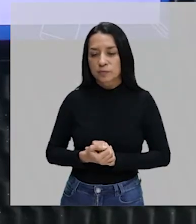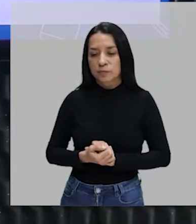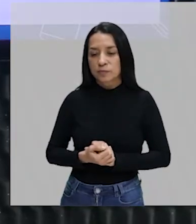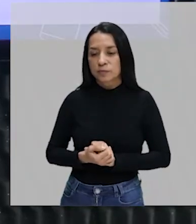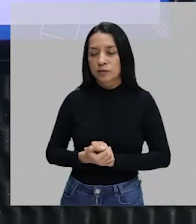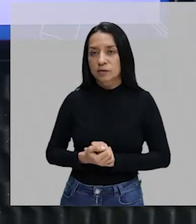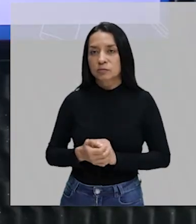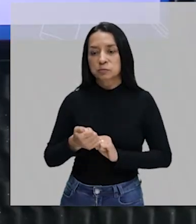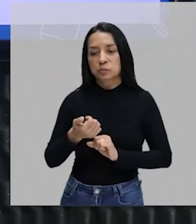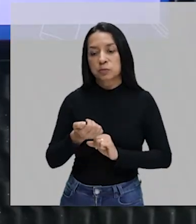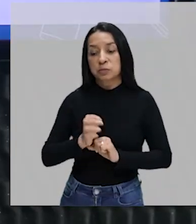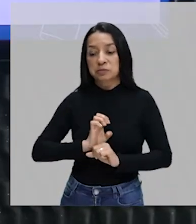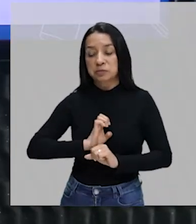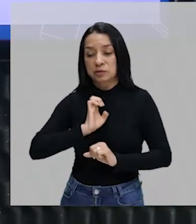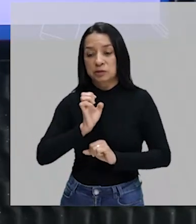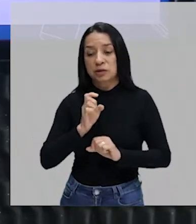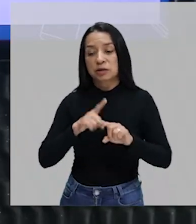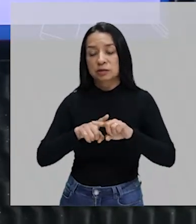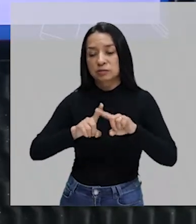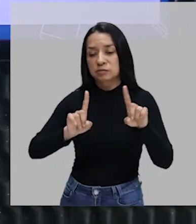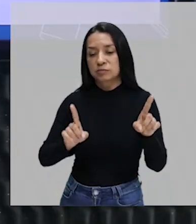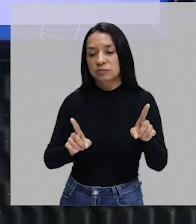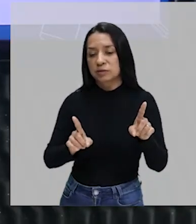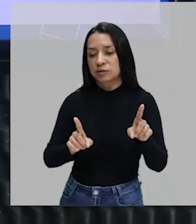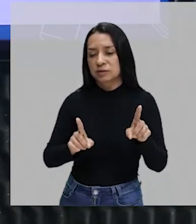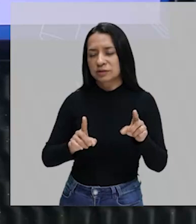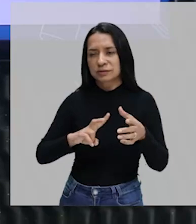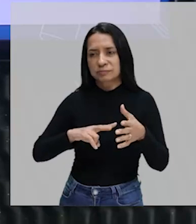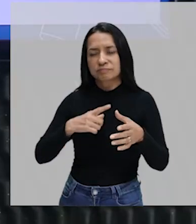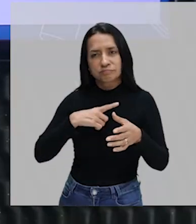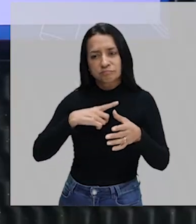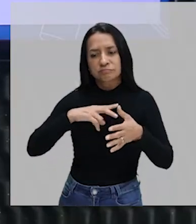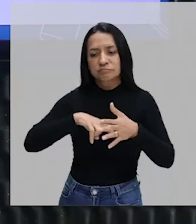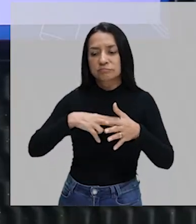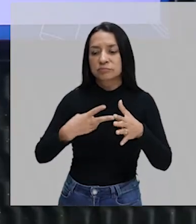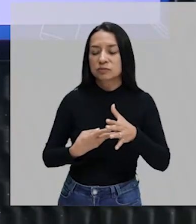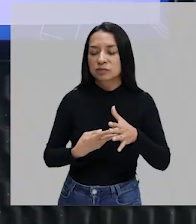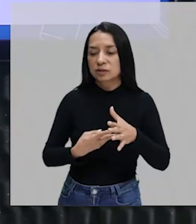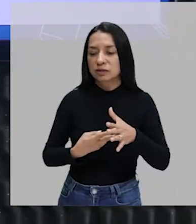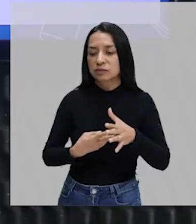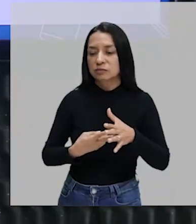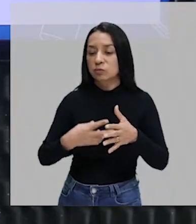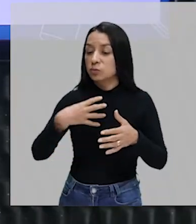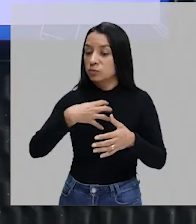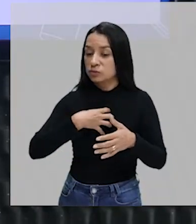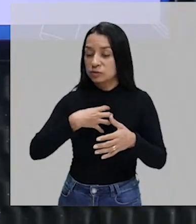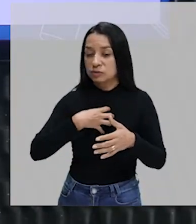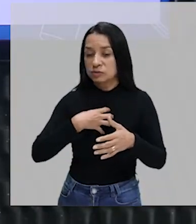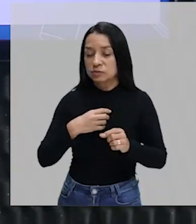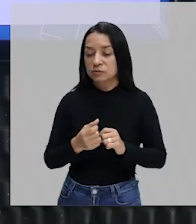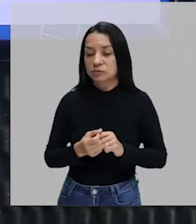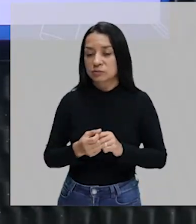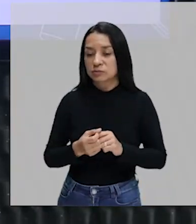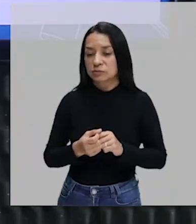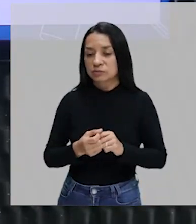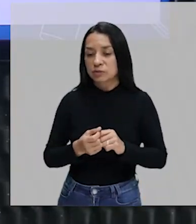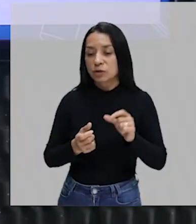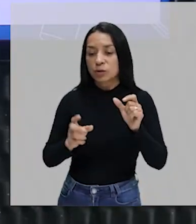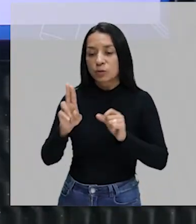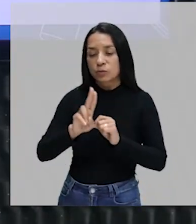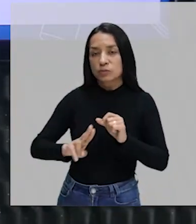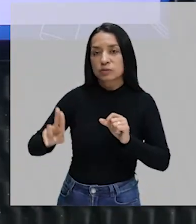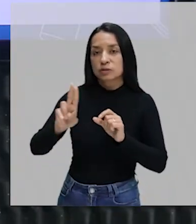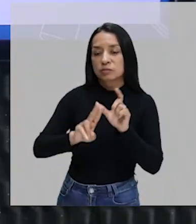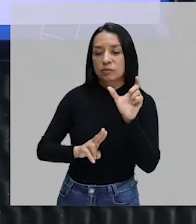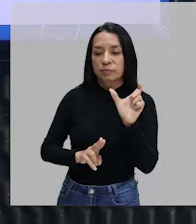um pouco até exagerado, mas realmente faz sentido, né? Os sentidos, sendo até usando a palavra para brincar